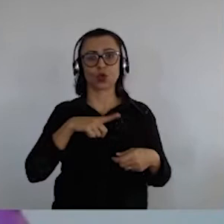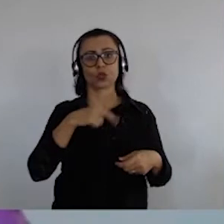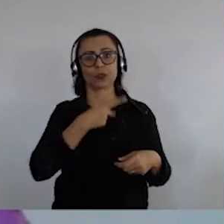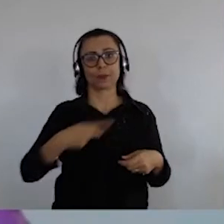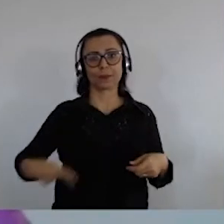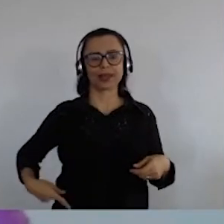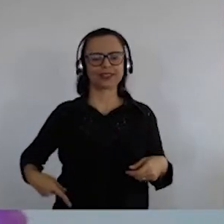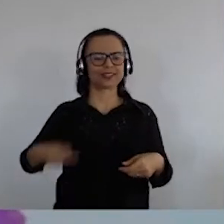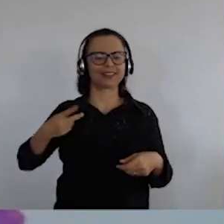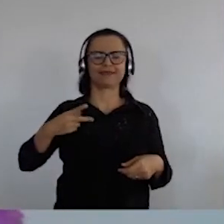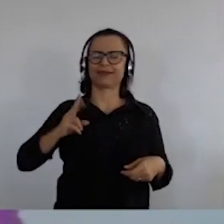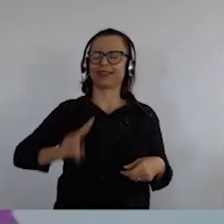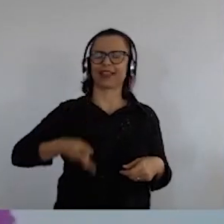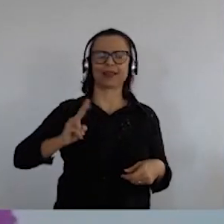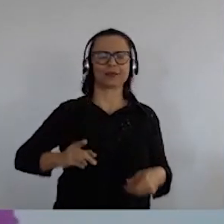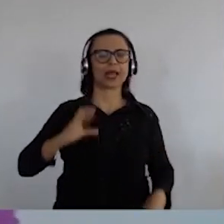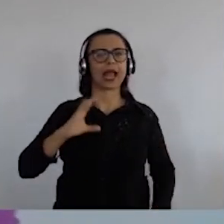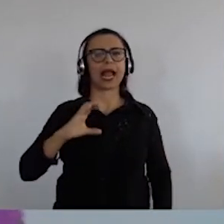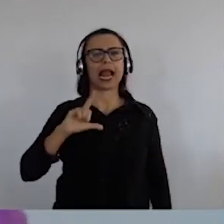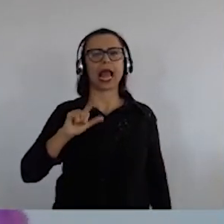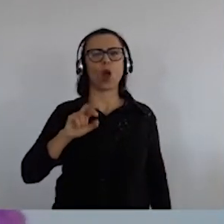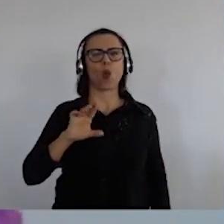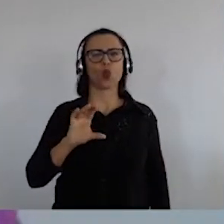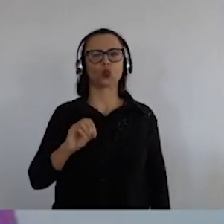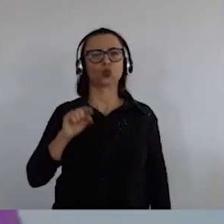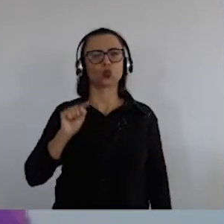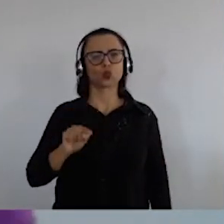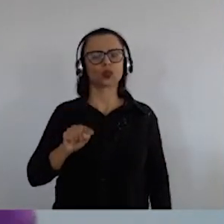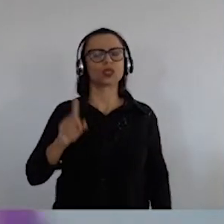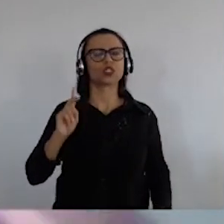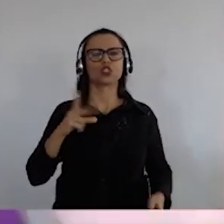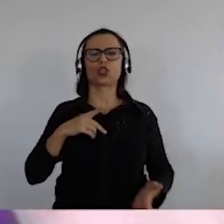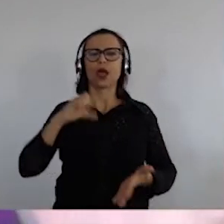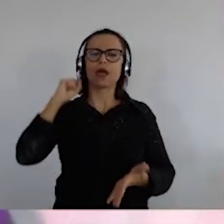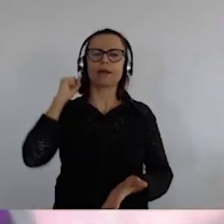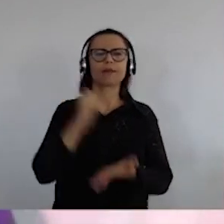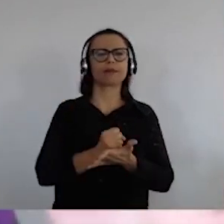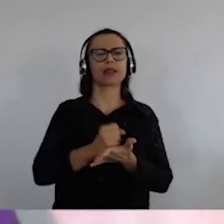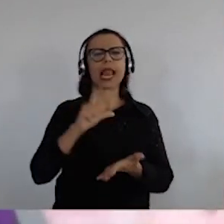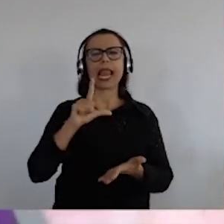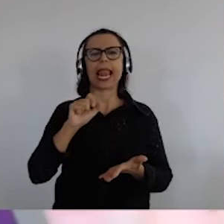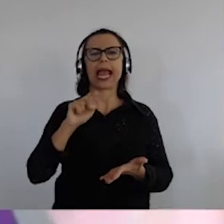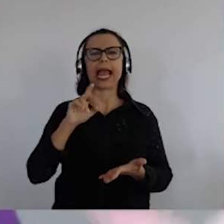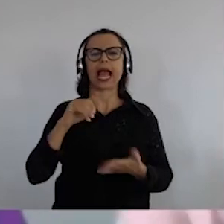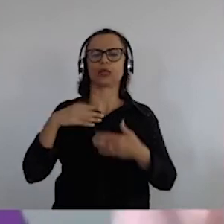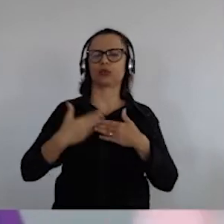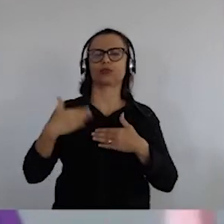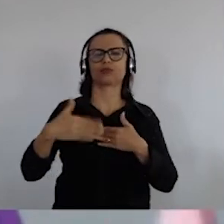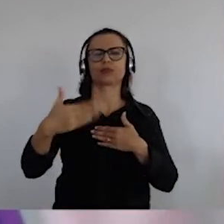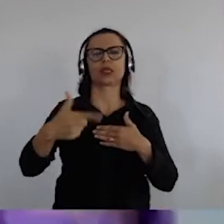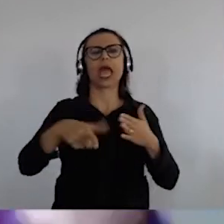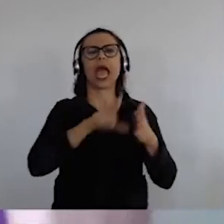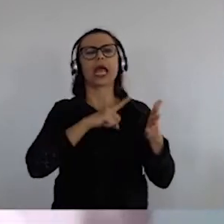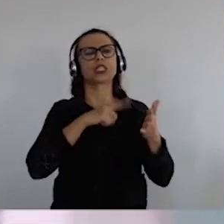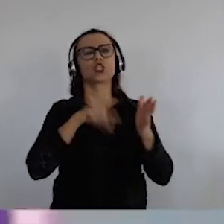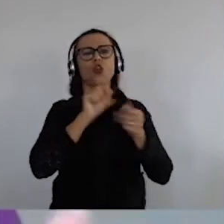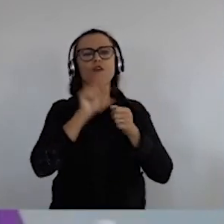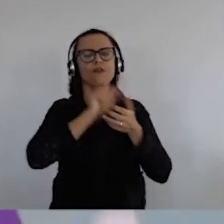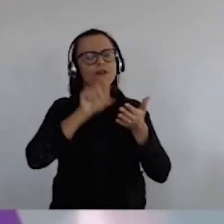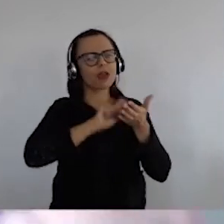de sempre, Cláudio Lamáquia, a qual deixou um legado imenso de prerrogativas, e nós